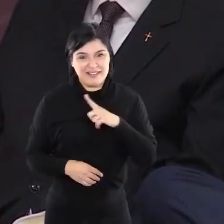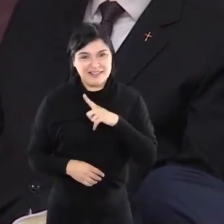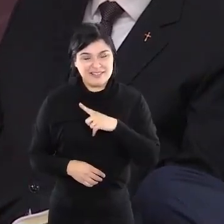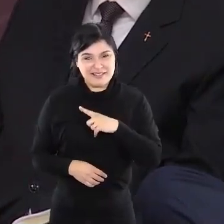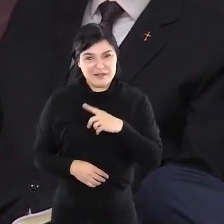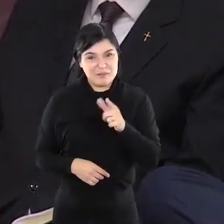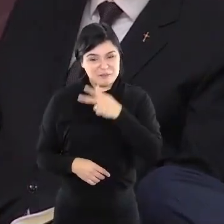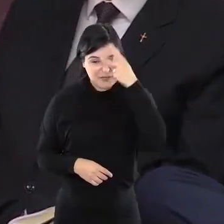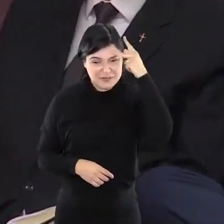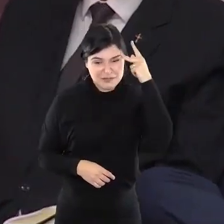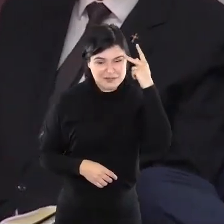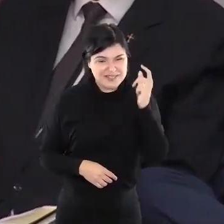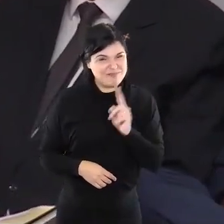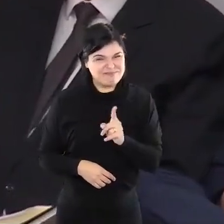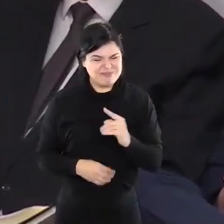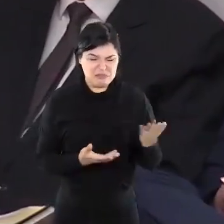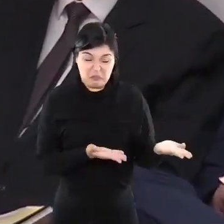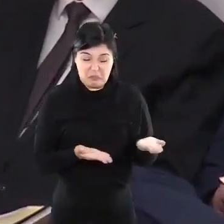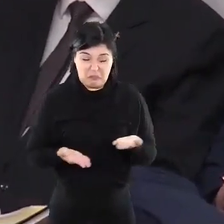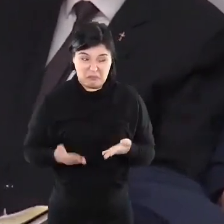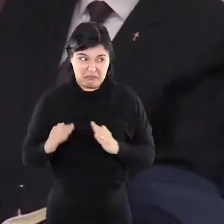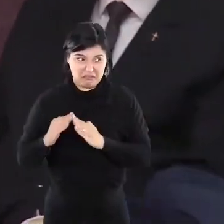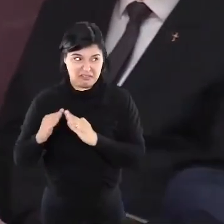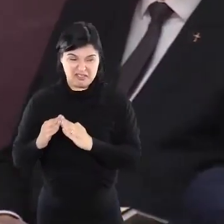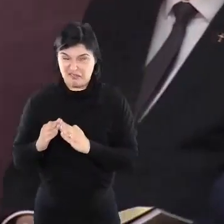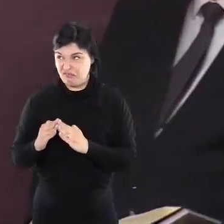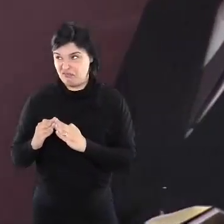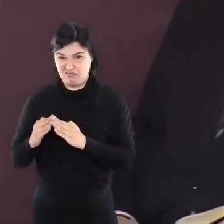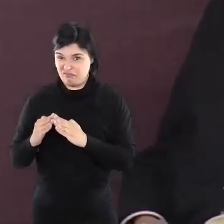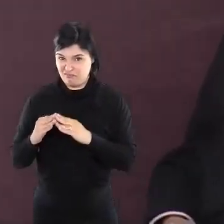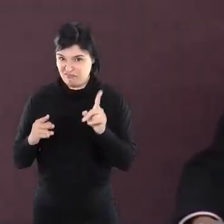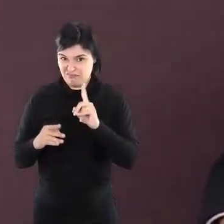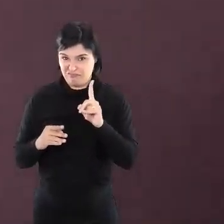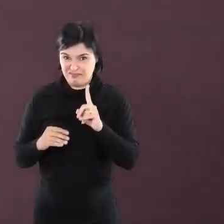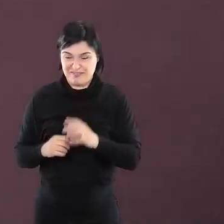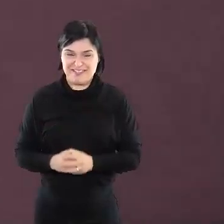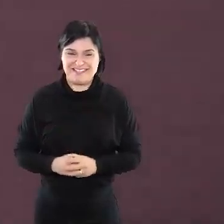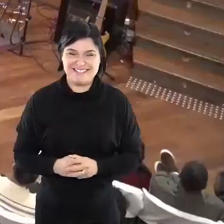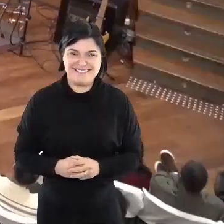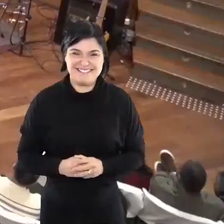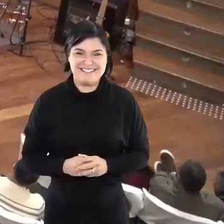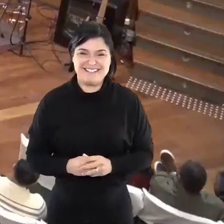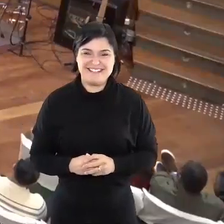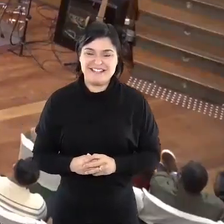Tem ou não tem? Tem. Normal aqui, só sou eu.